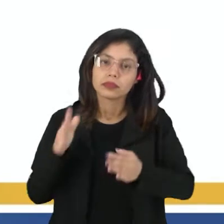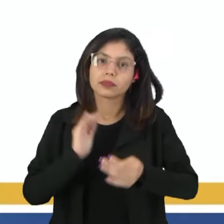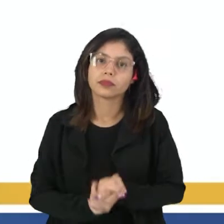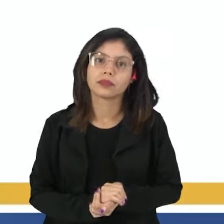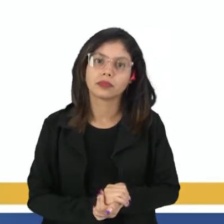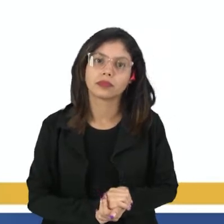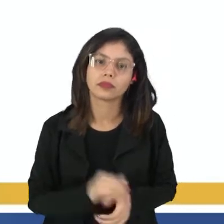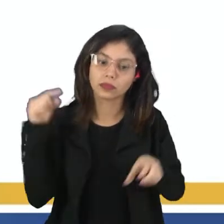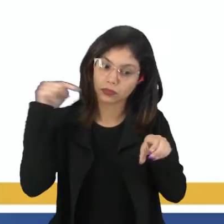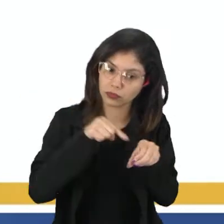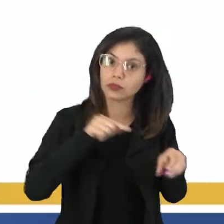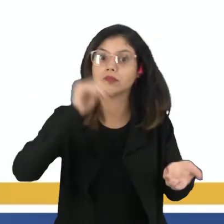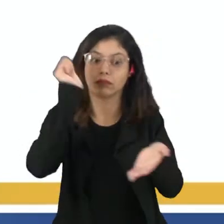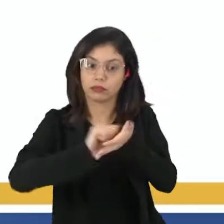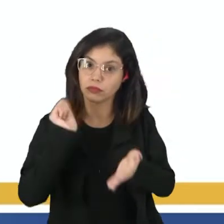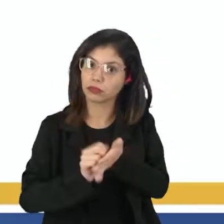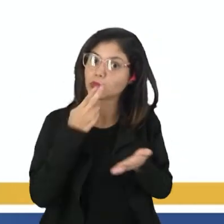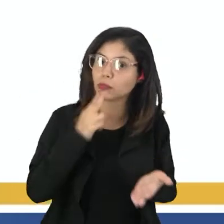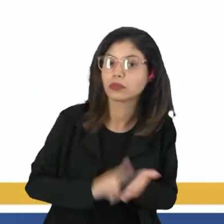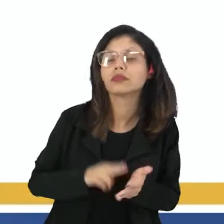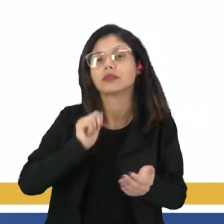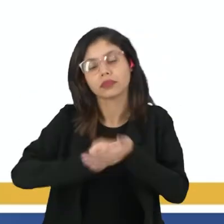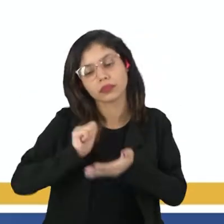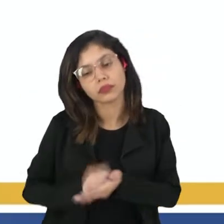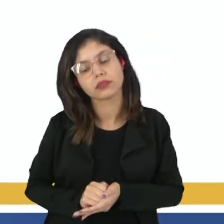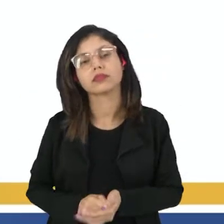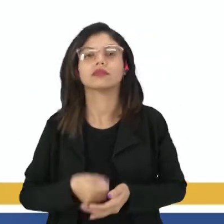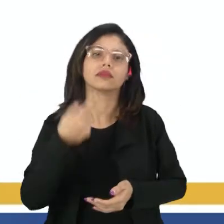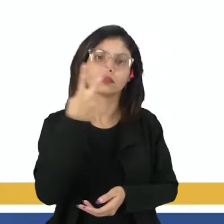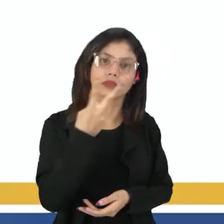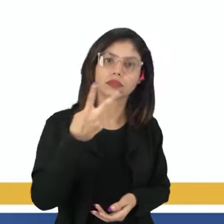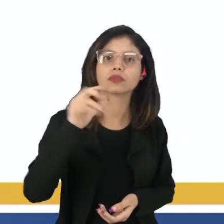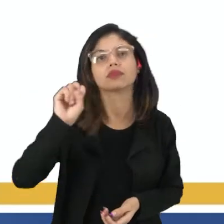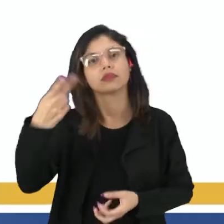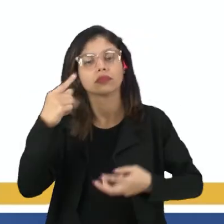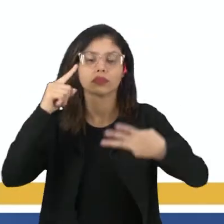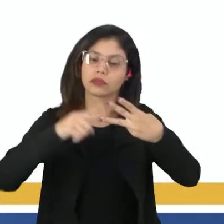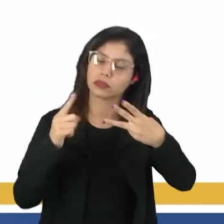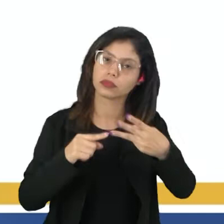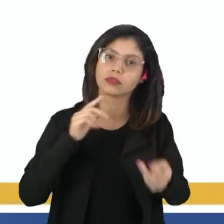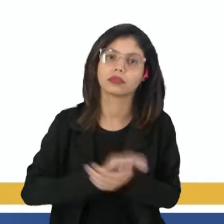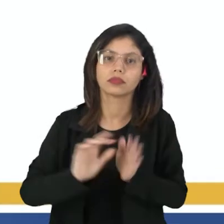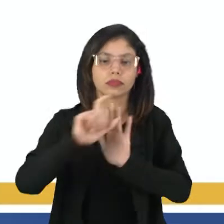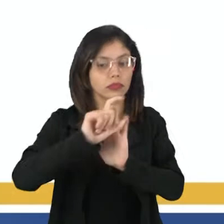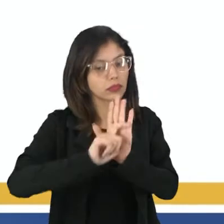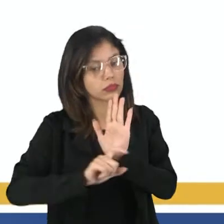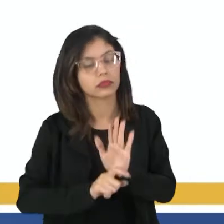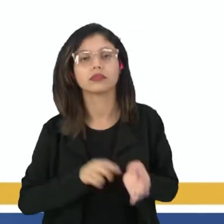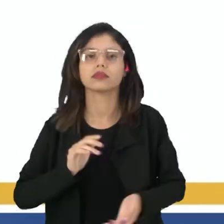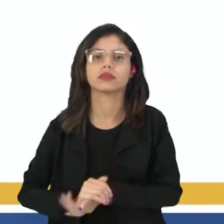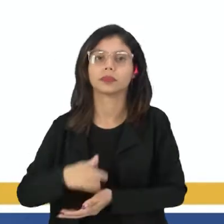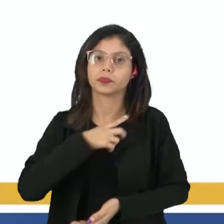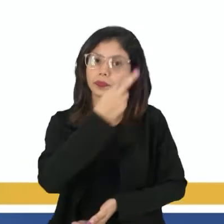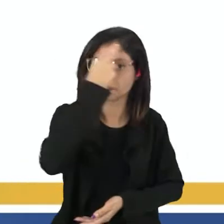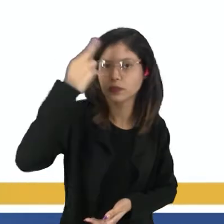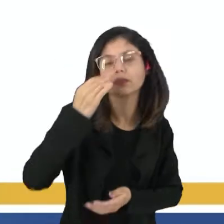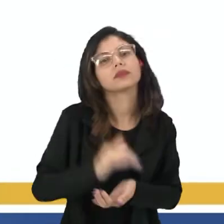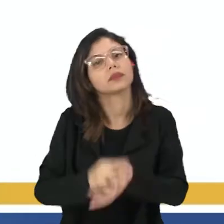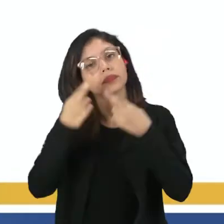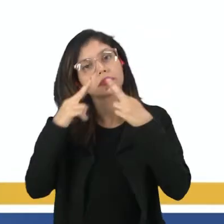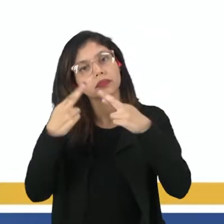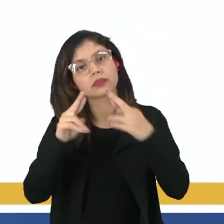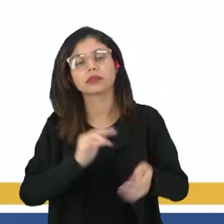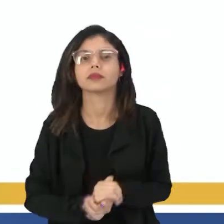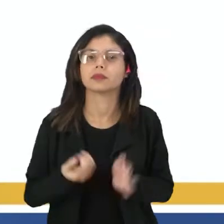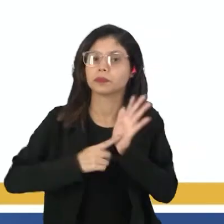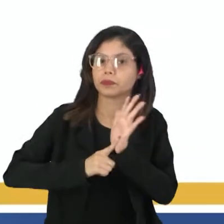do núcleo da carta e começa a compor esse texto em 2 ou 3 parágrafos e a gente percebe que existe um histórico dessa reclamação.